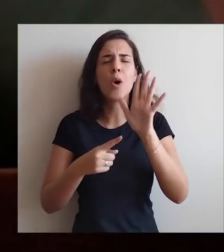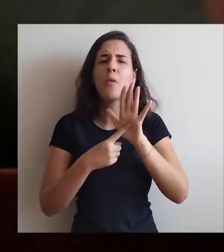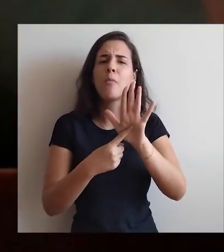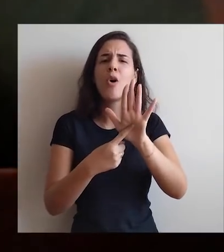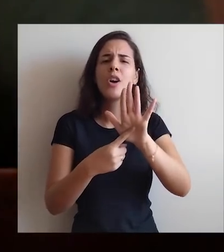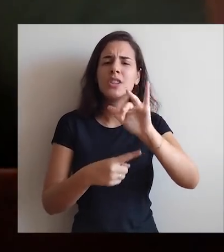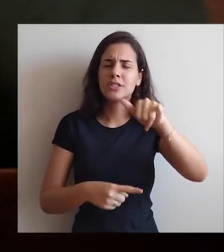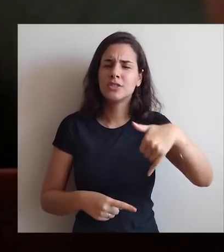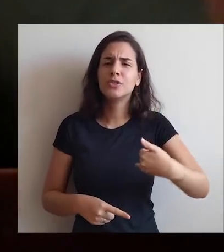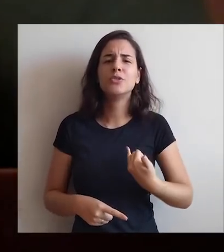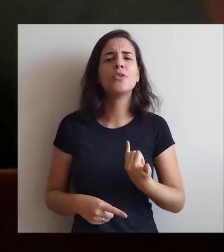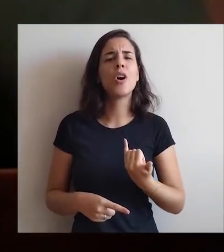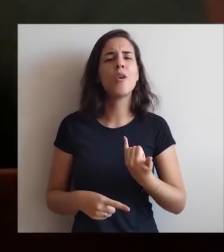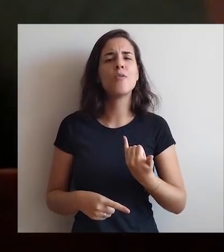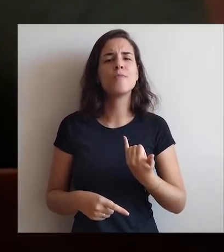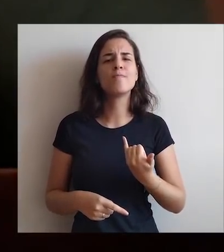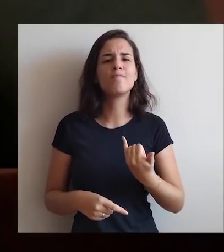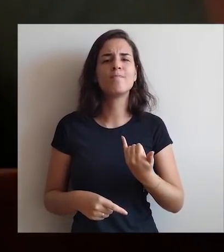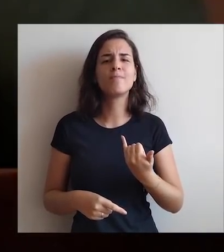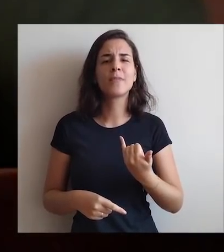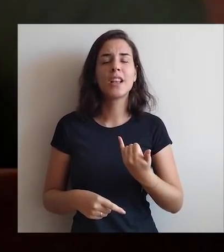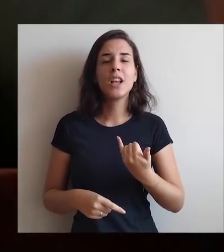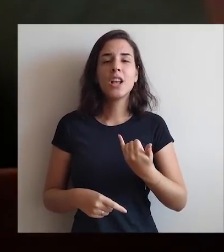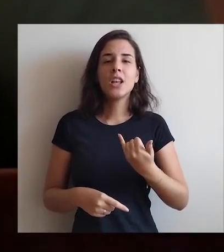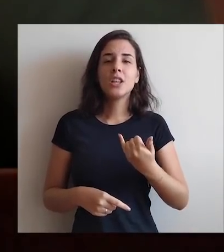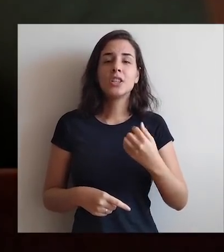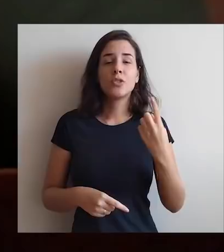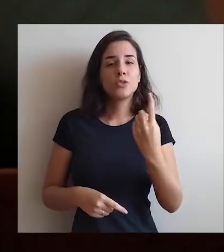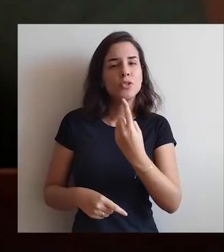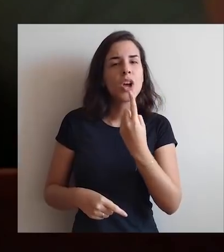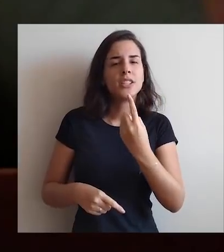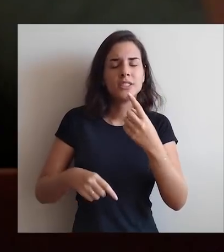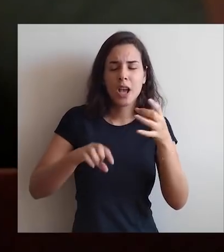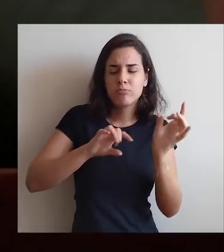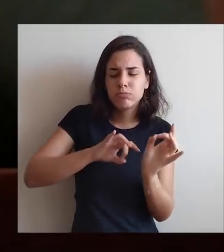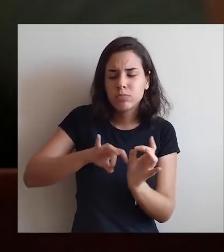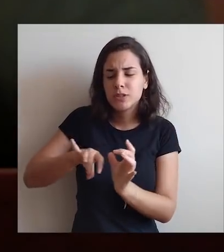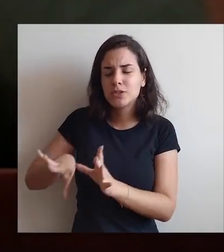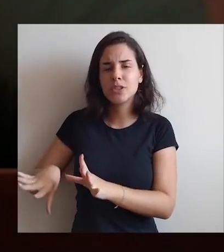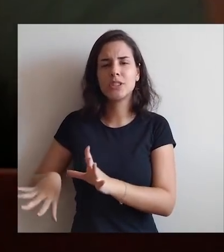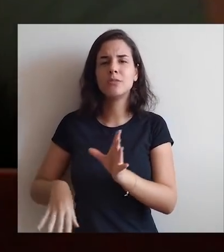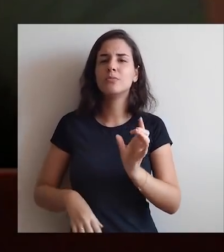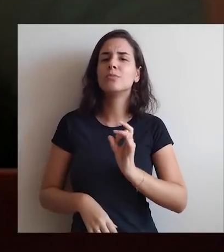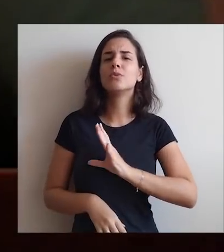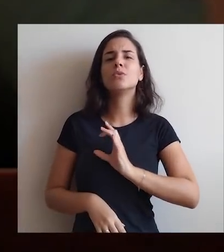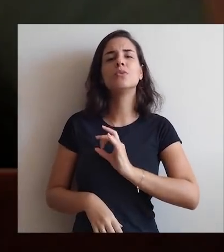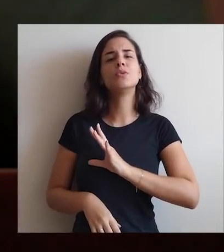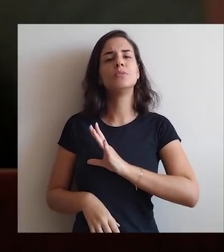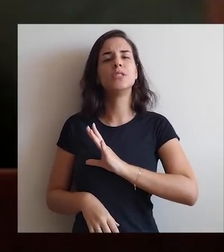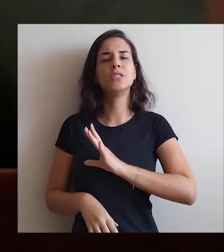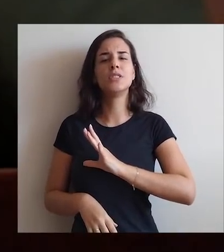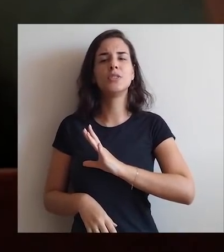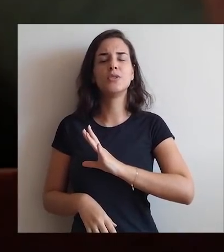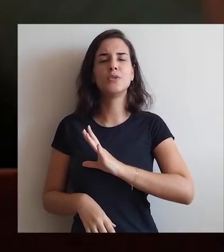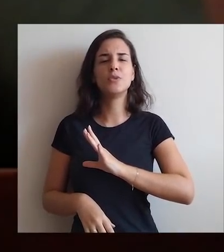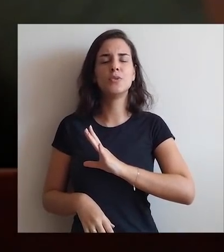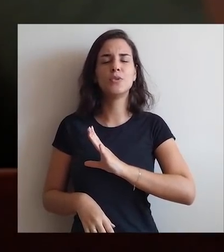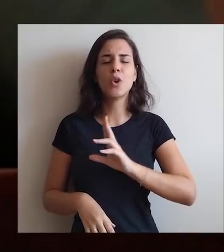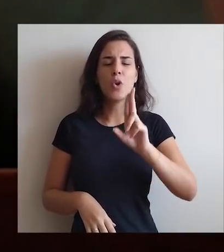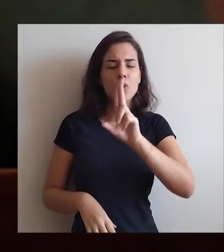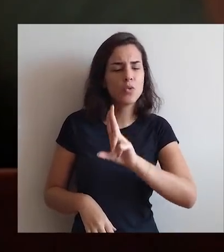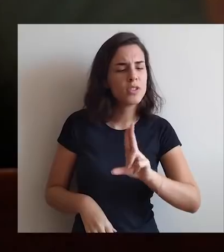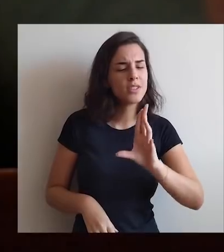volta vazia." Naquele momento eu entendi que, como o texto de João nos encoraja, quando a